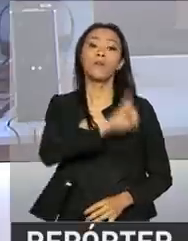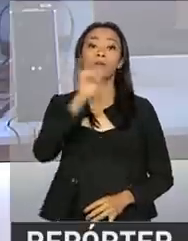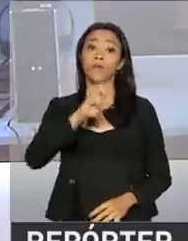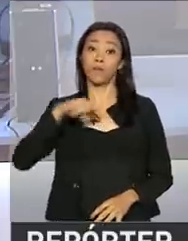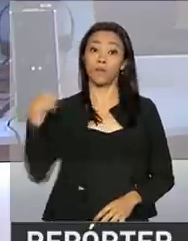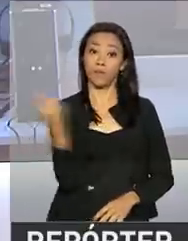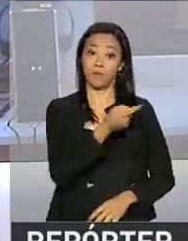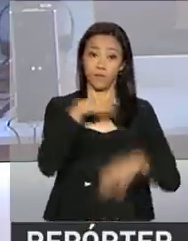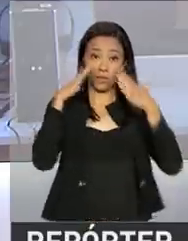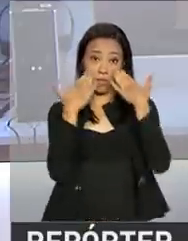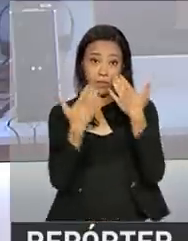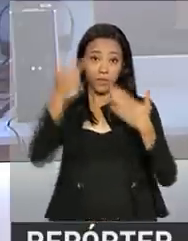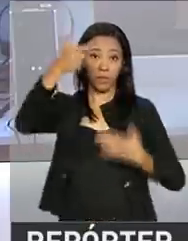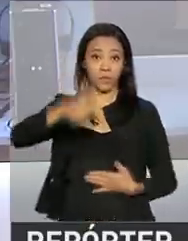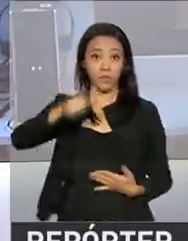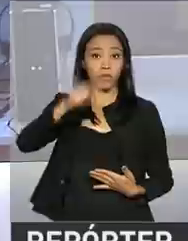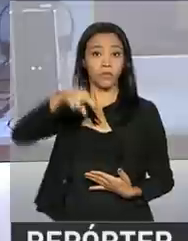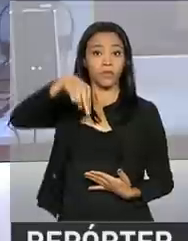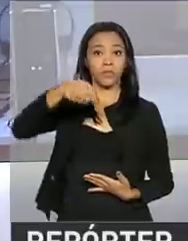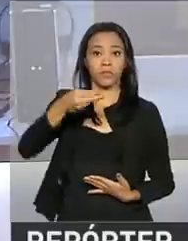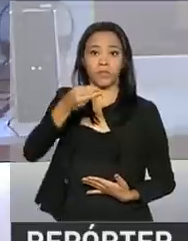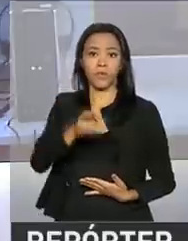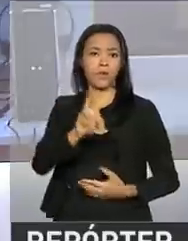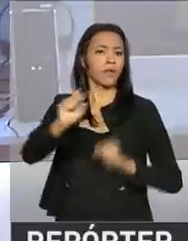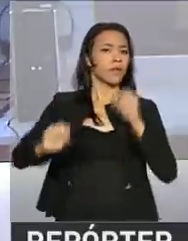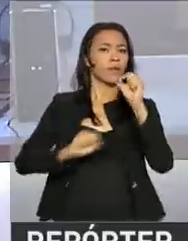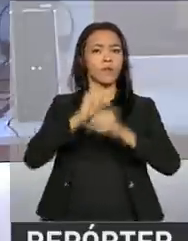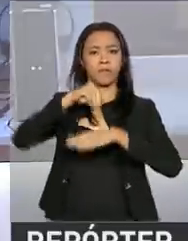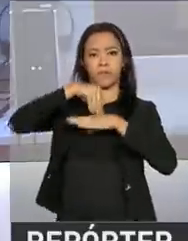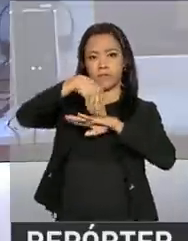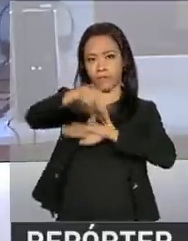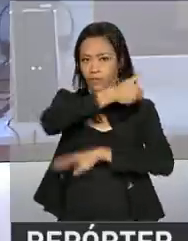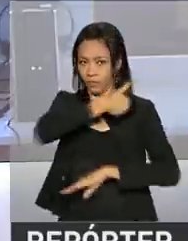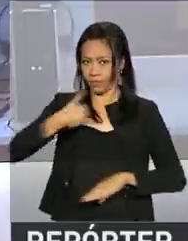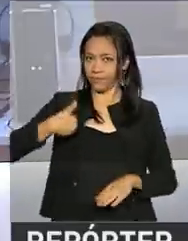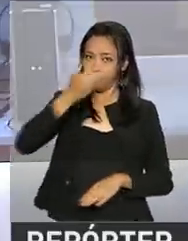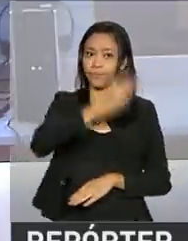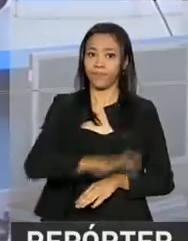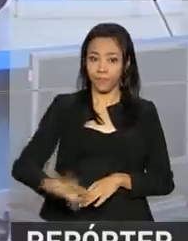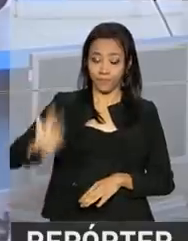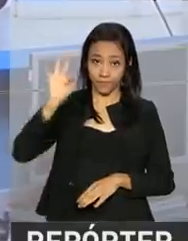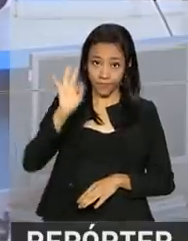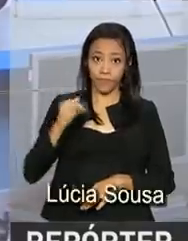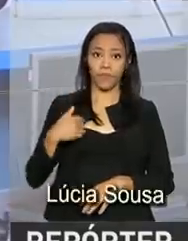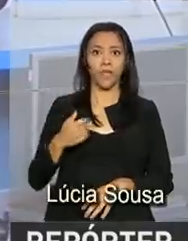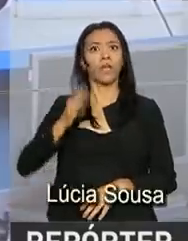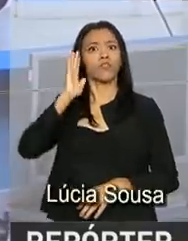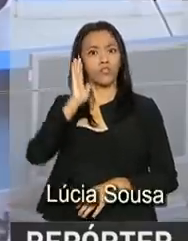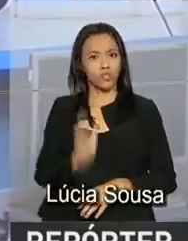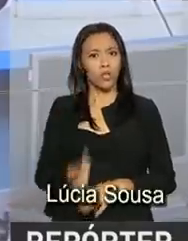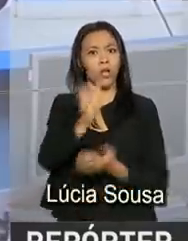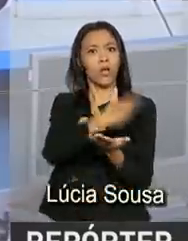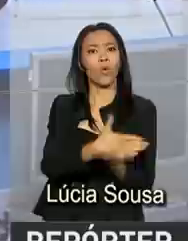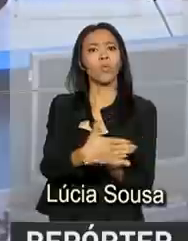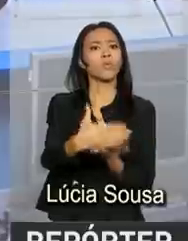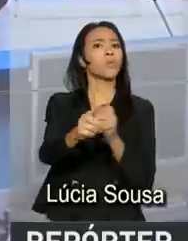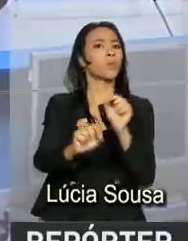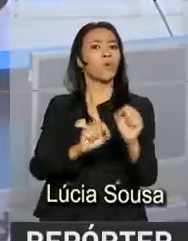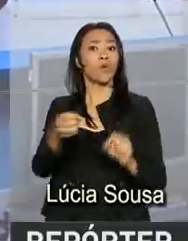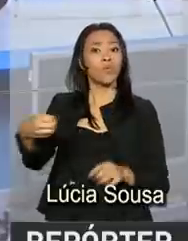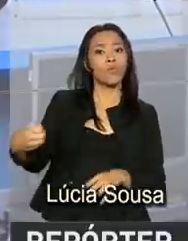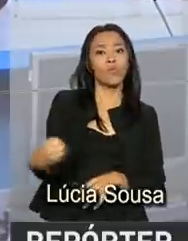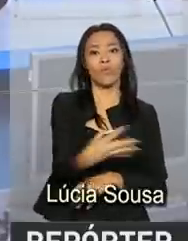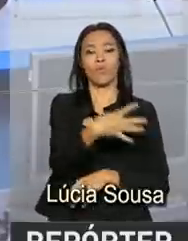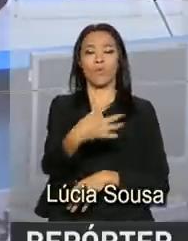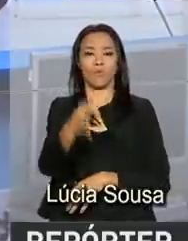Olá, estamos de volta com o repórter NBR e as notícias do governo federal. Já está em vigor o novo salário mínimo.